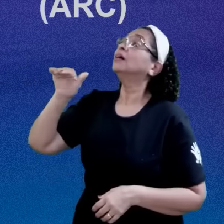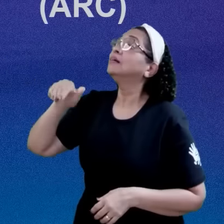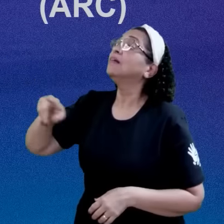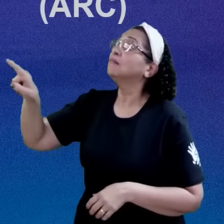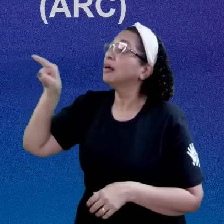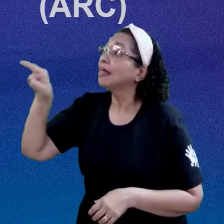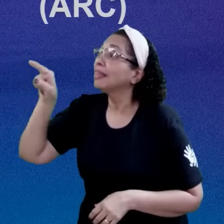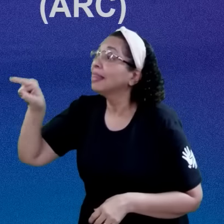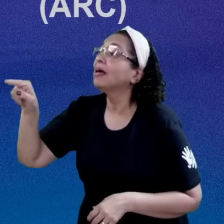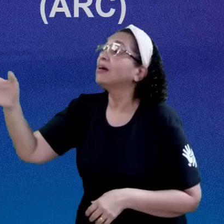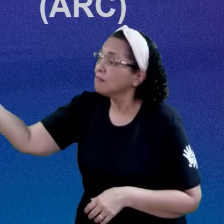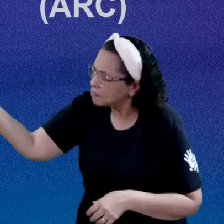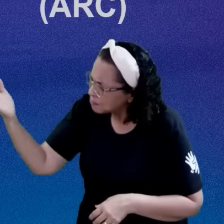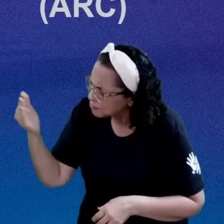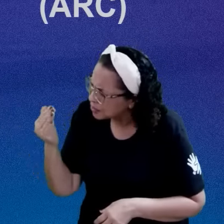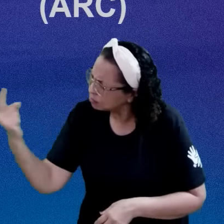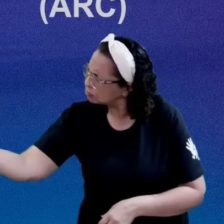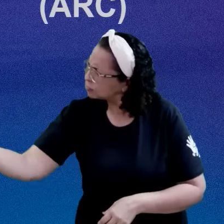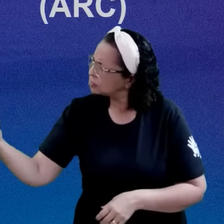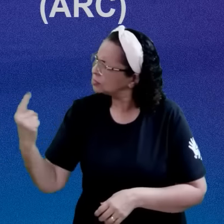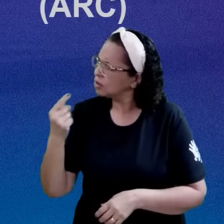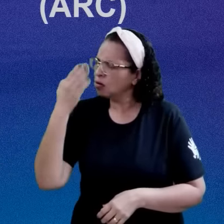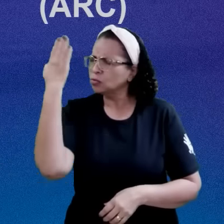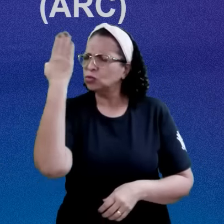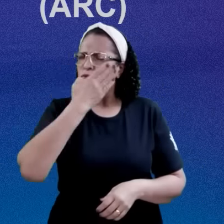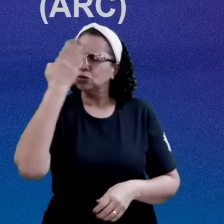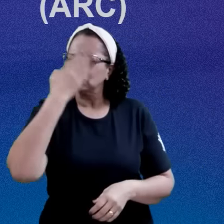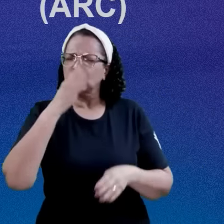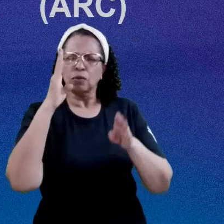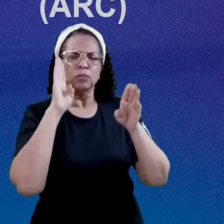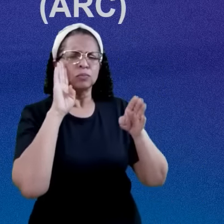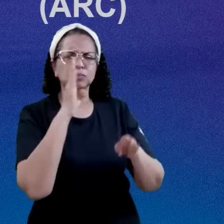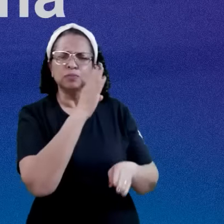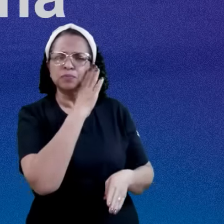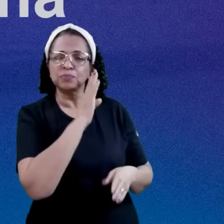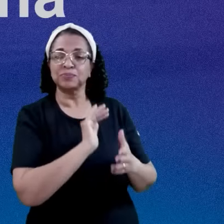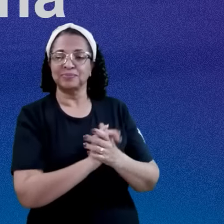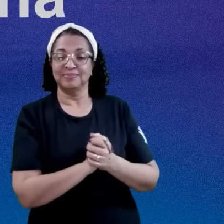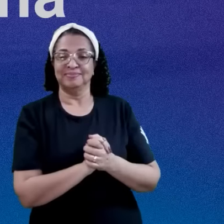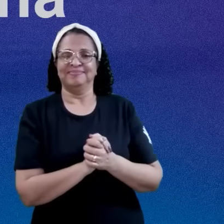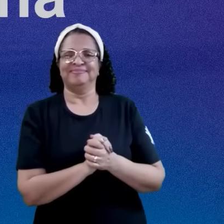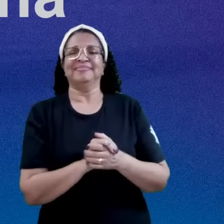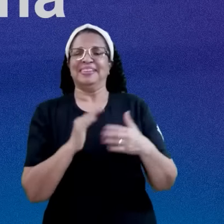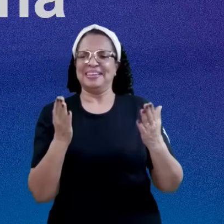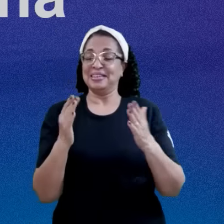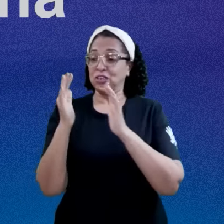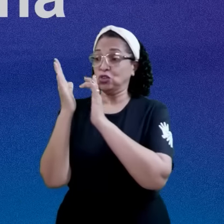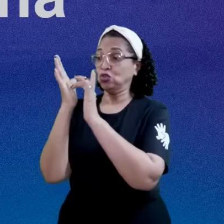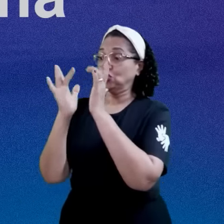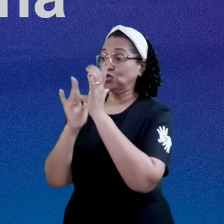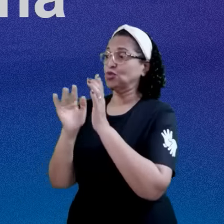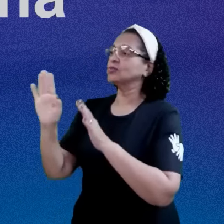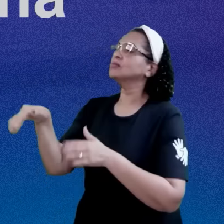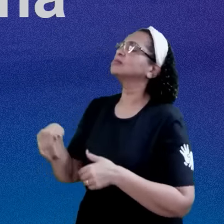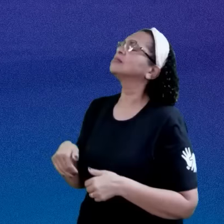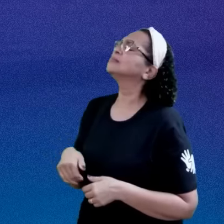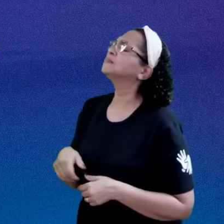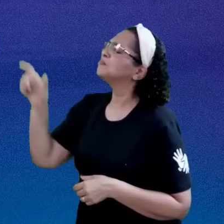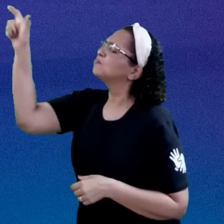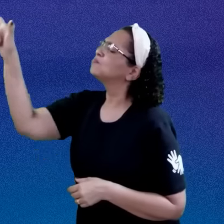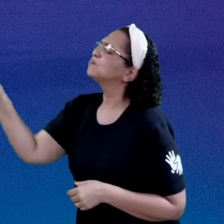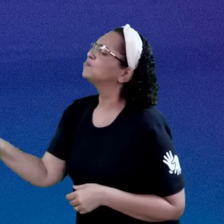te chama e ele lançando descia a sua capa levantou-se e foi ter com Jesus e Jesus olhando para ele disse o que queres que eu te